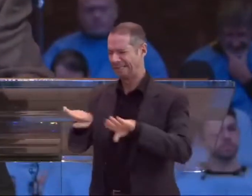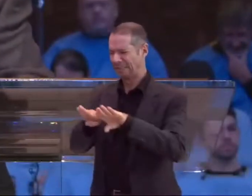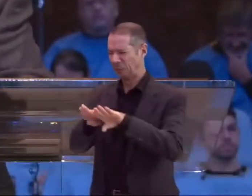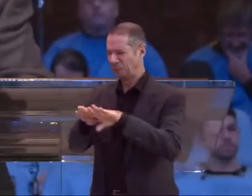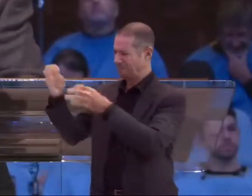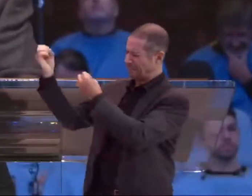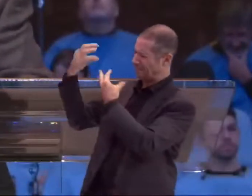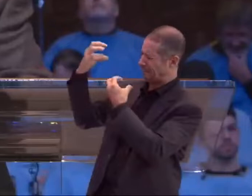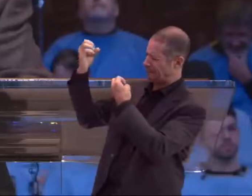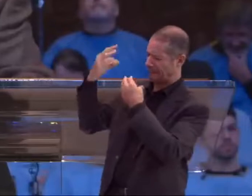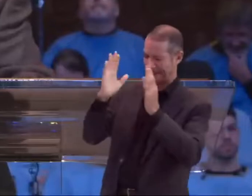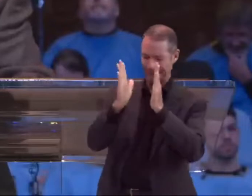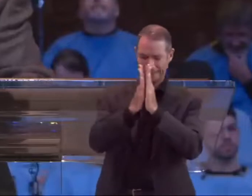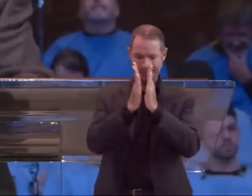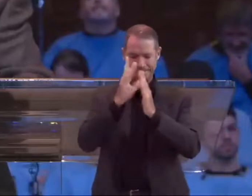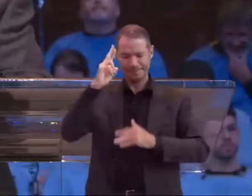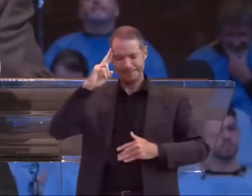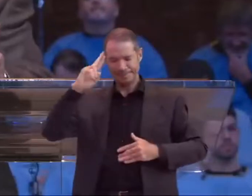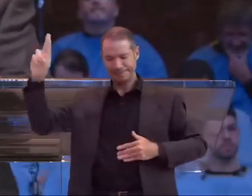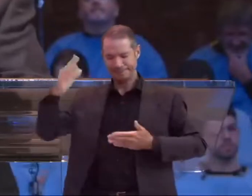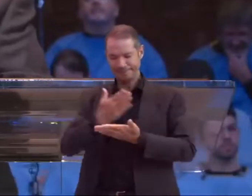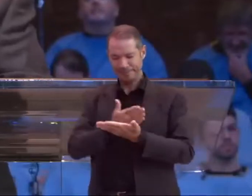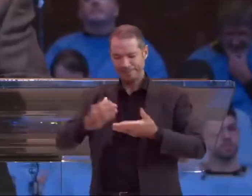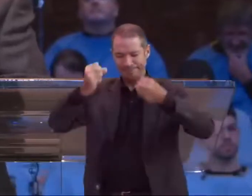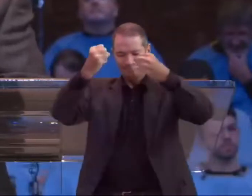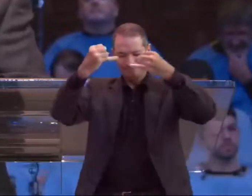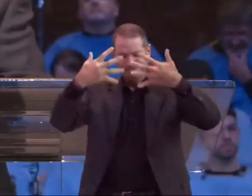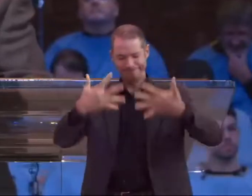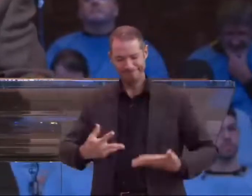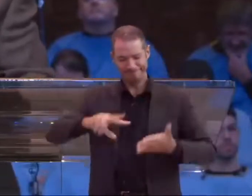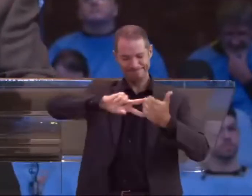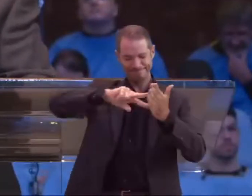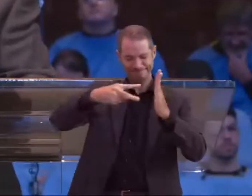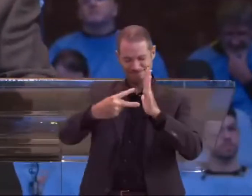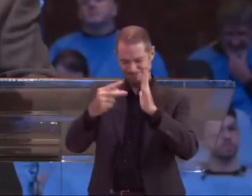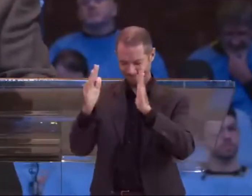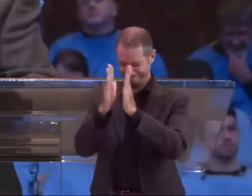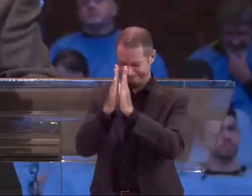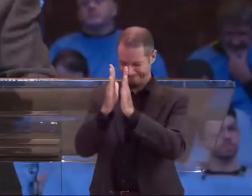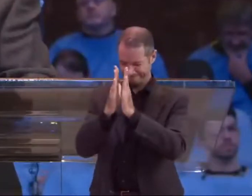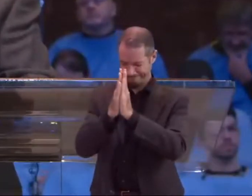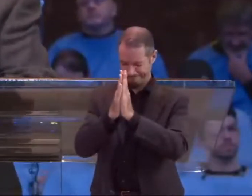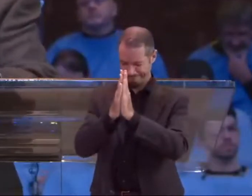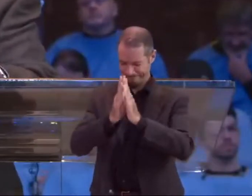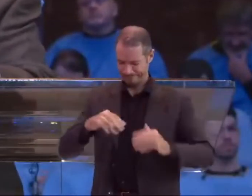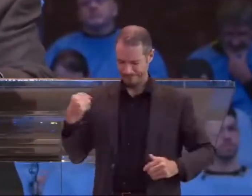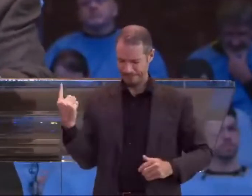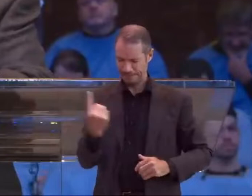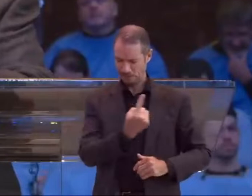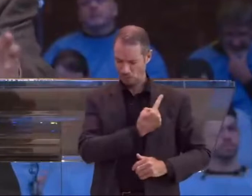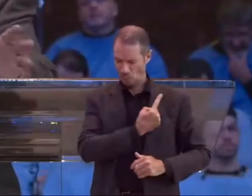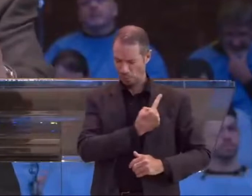a orar. E o Senhor começou a explicar-lhes o que significa oração. E nós